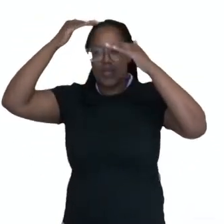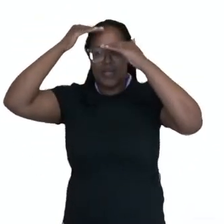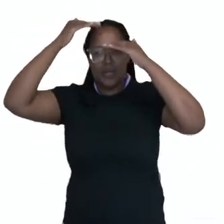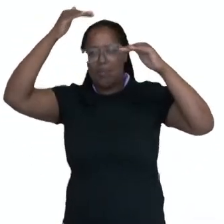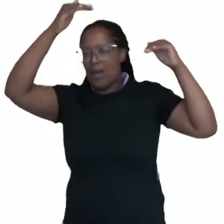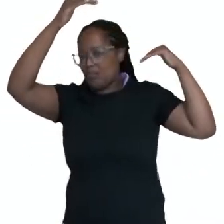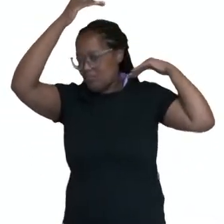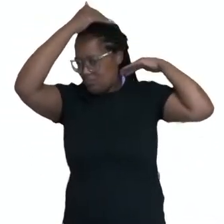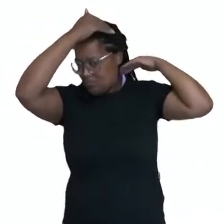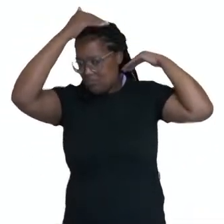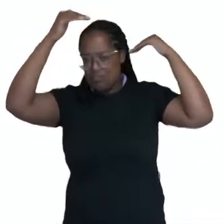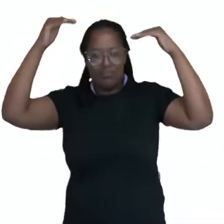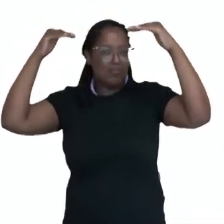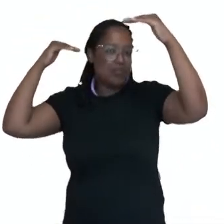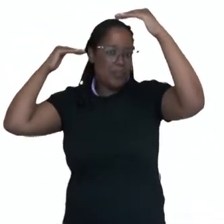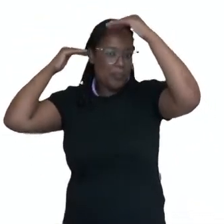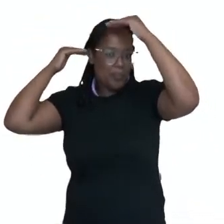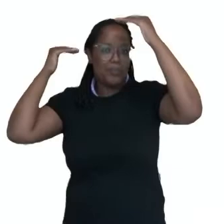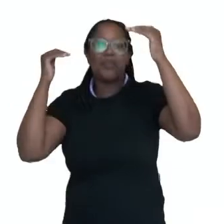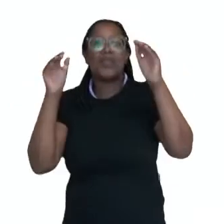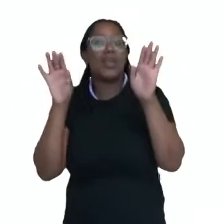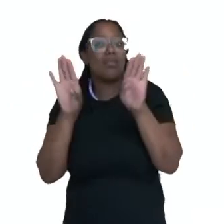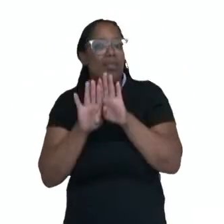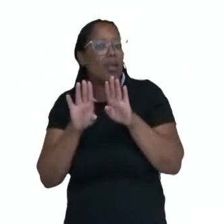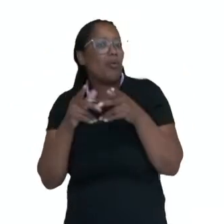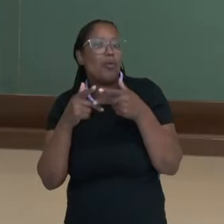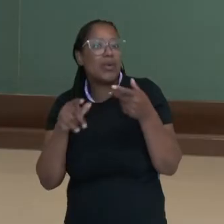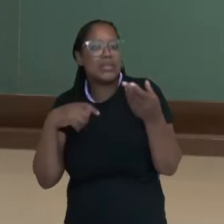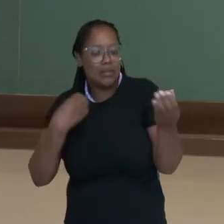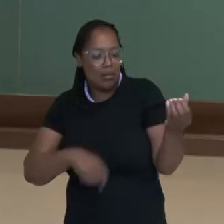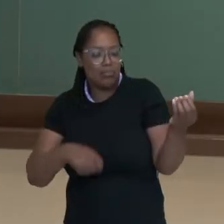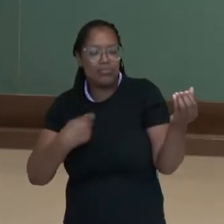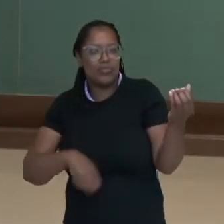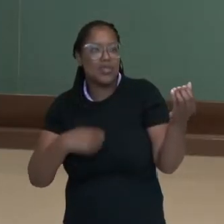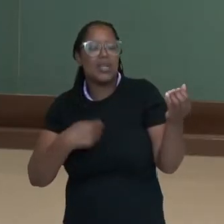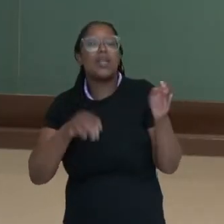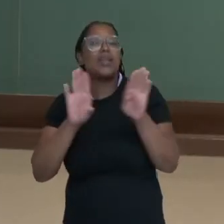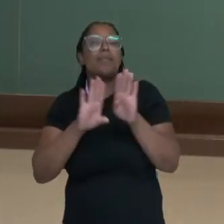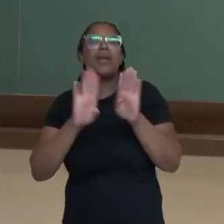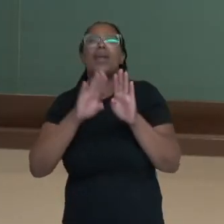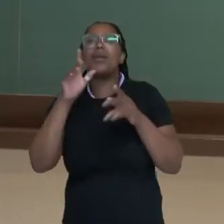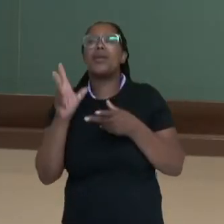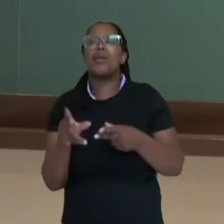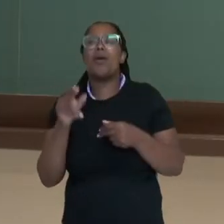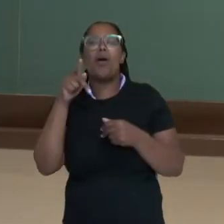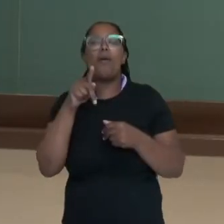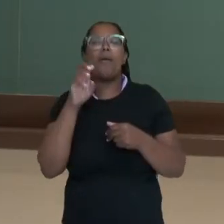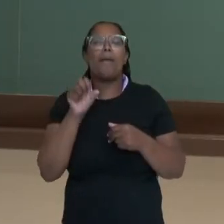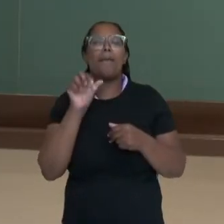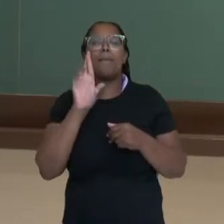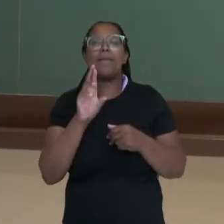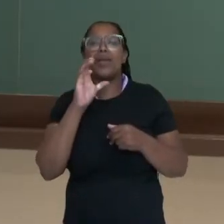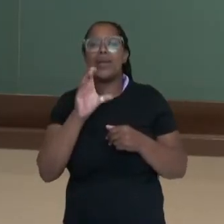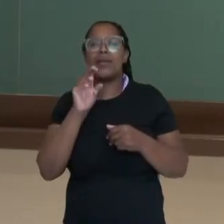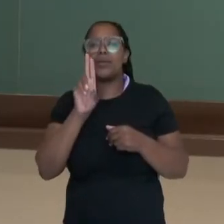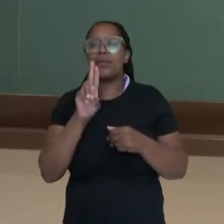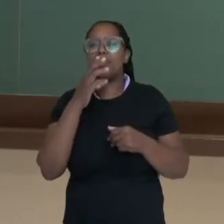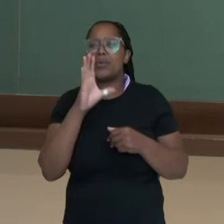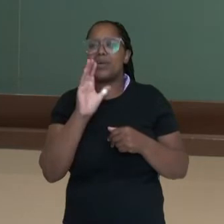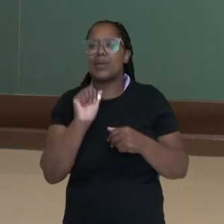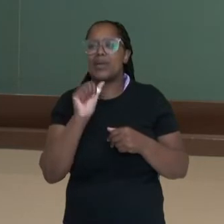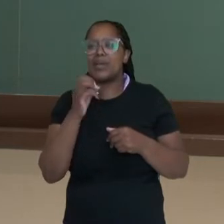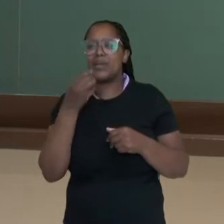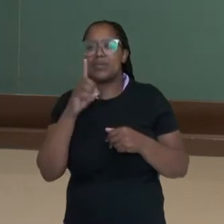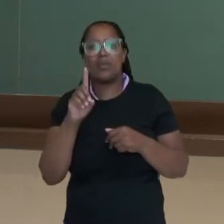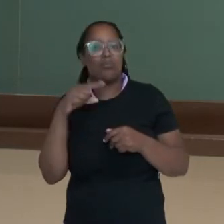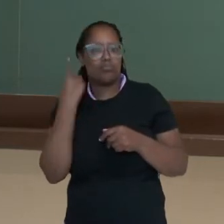um instrumento de percussão. Então, assim, gente, instrumento de percussão, o que é? Nada mais é do que o instrumento ao qual a gente